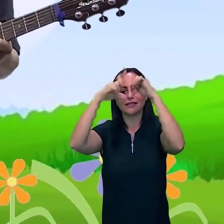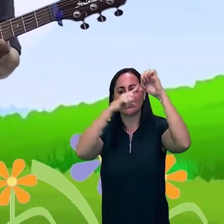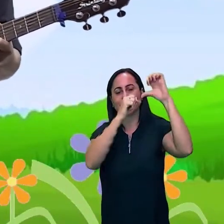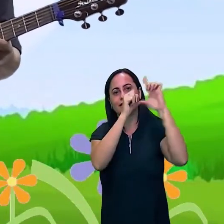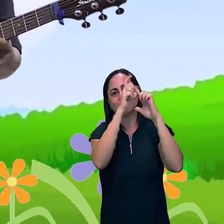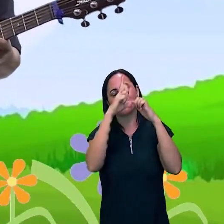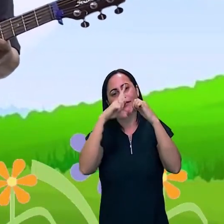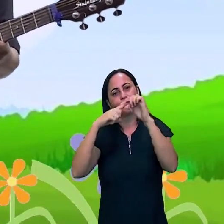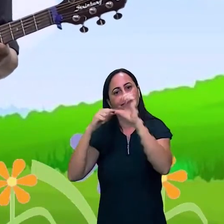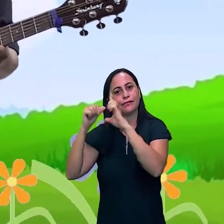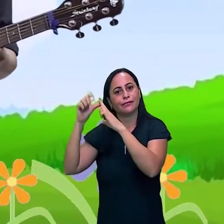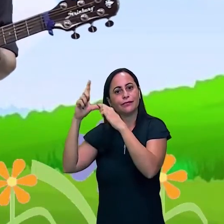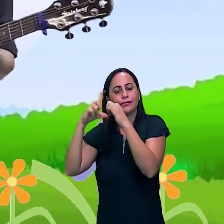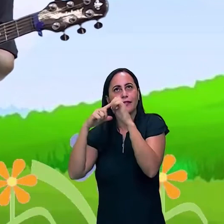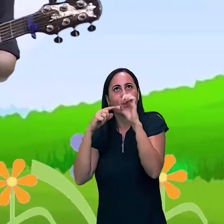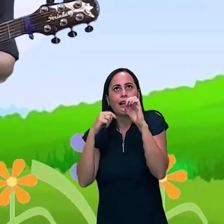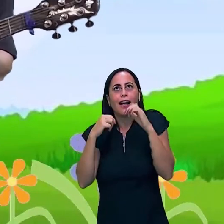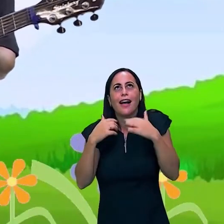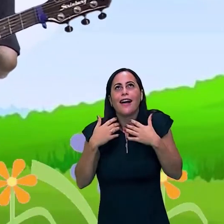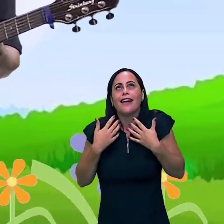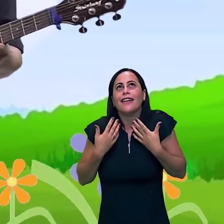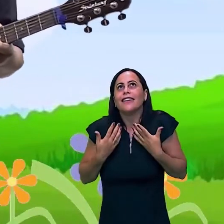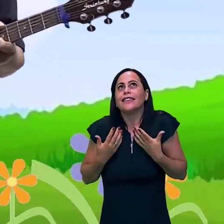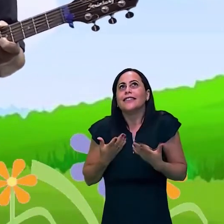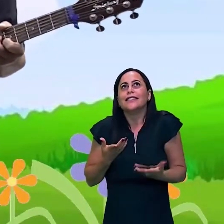brilhar. Ai, como eu